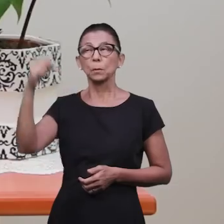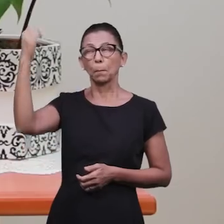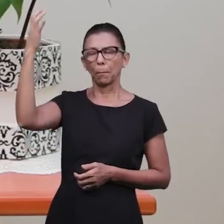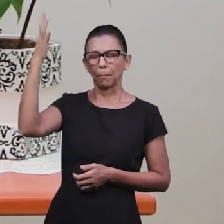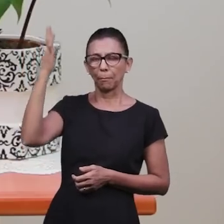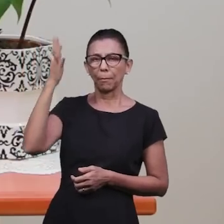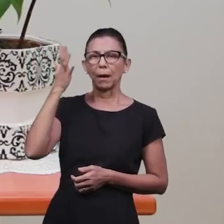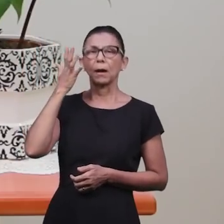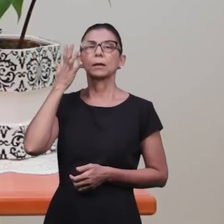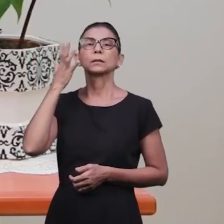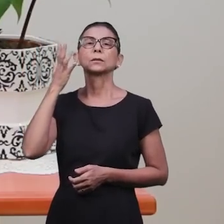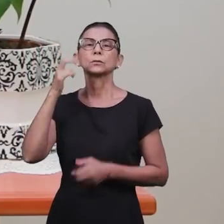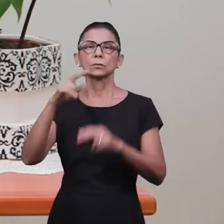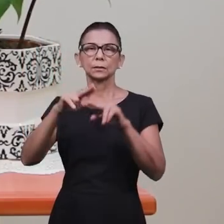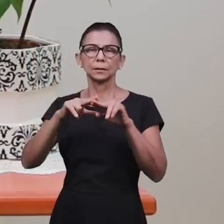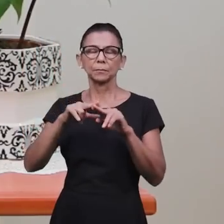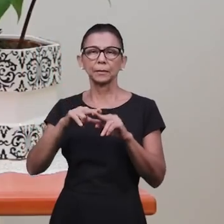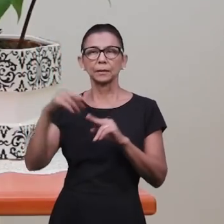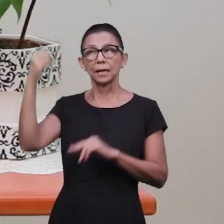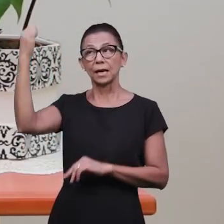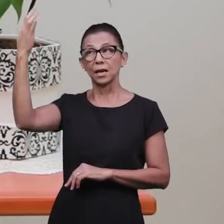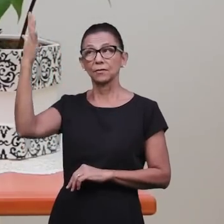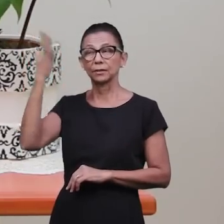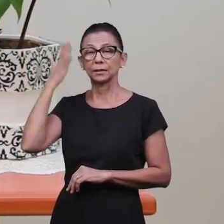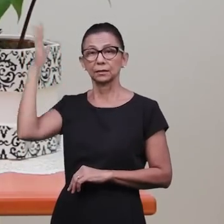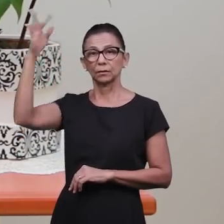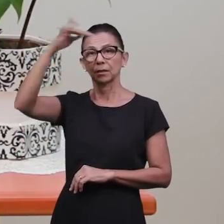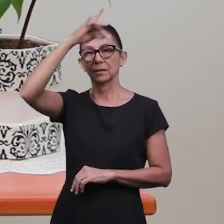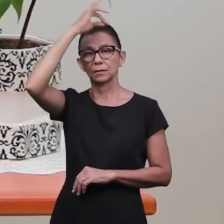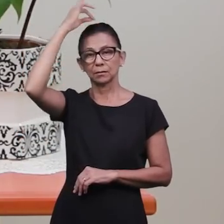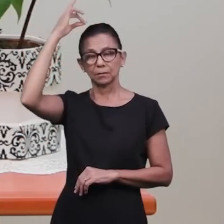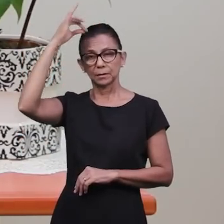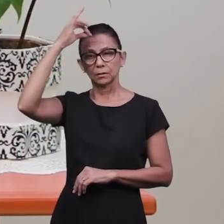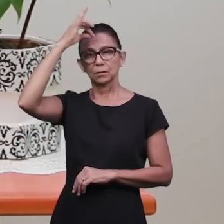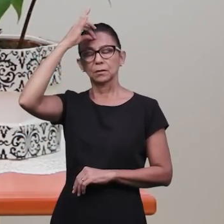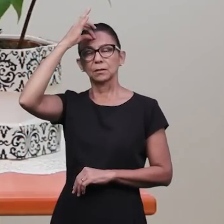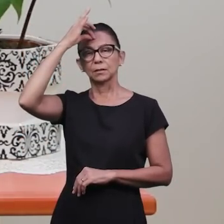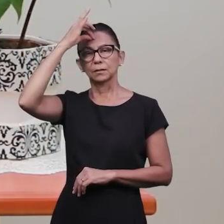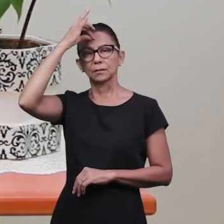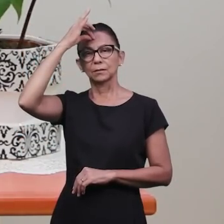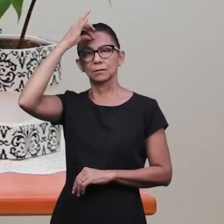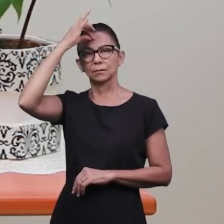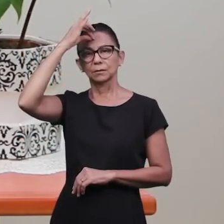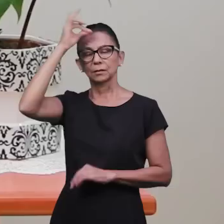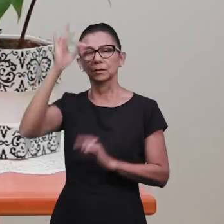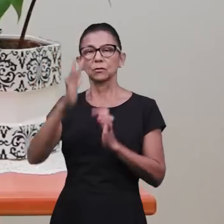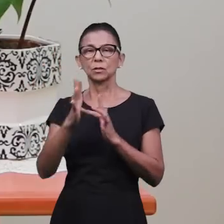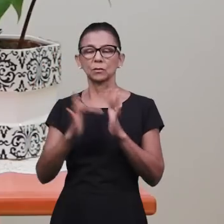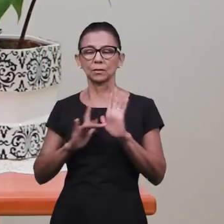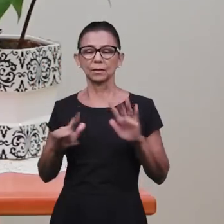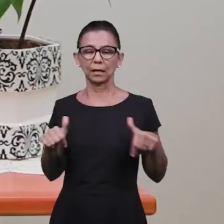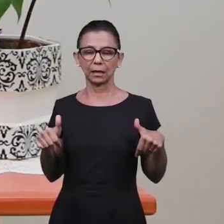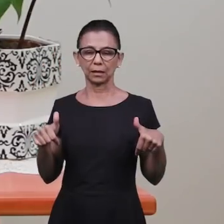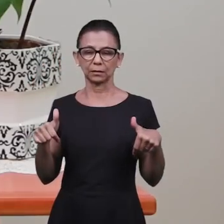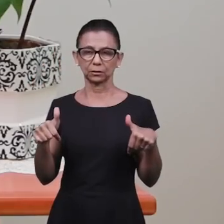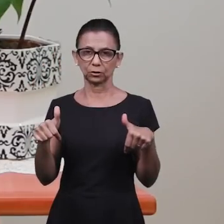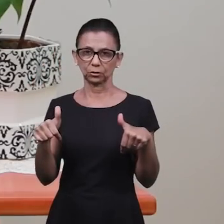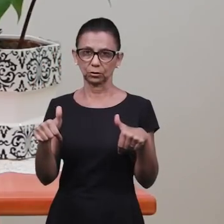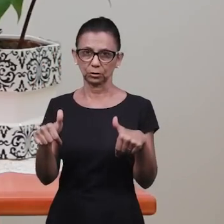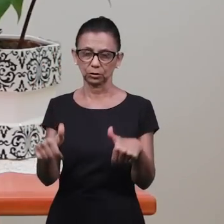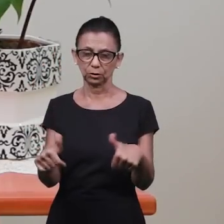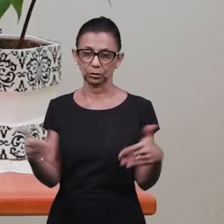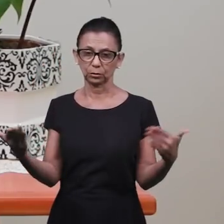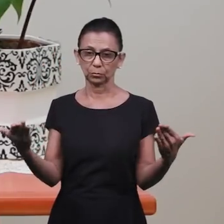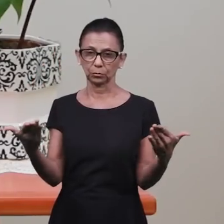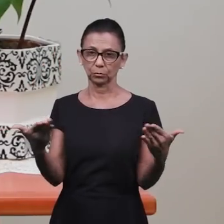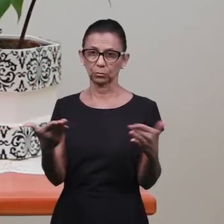Jesus, ele se manifesta é pela luz, é pela revelação do Espírito Santo. Então,